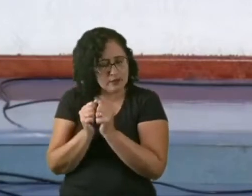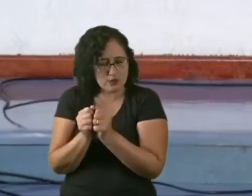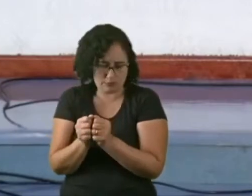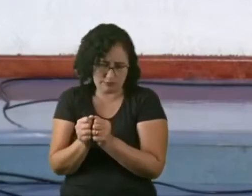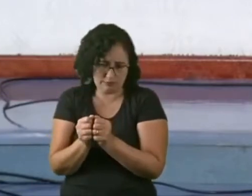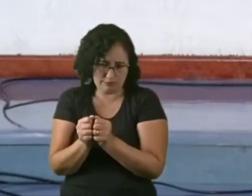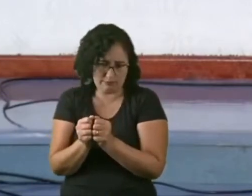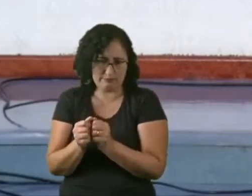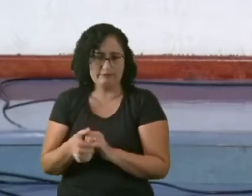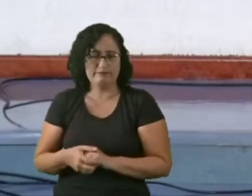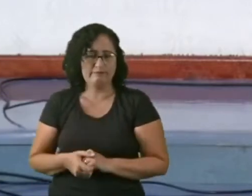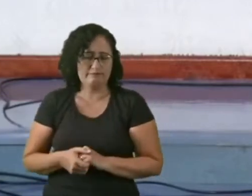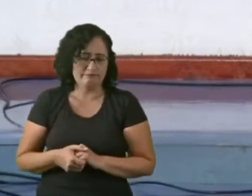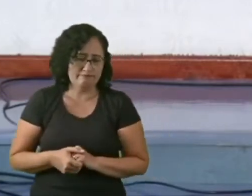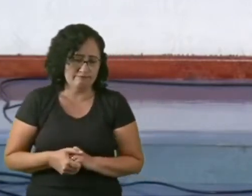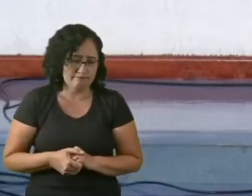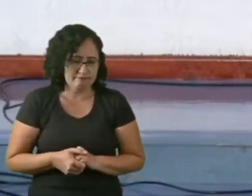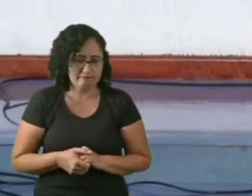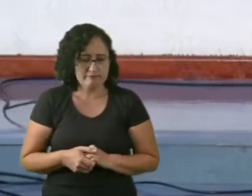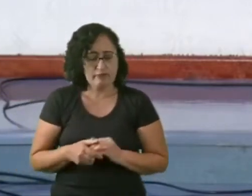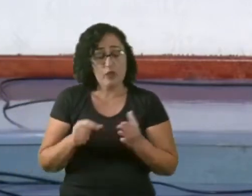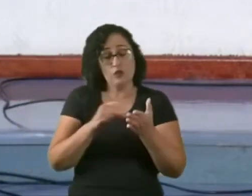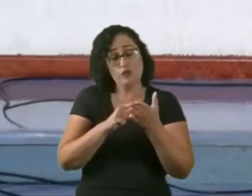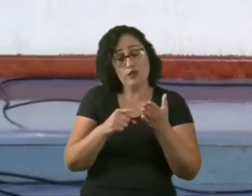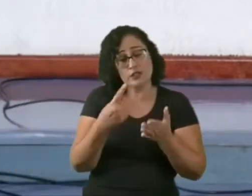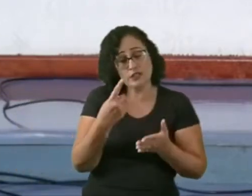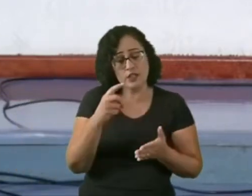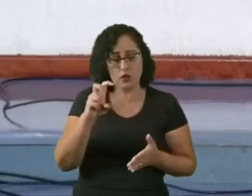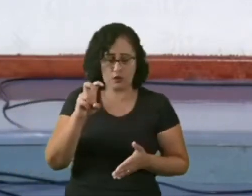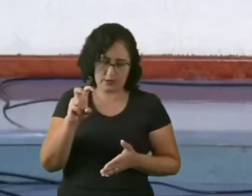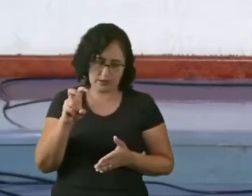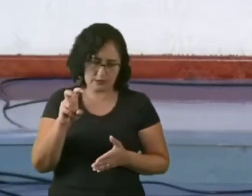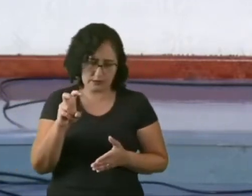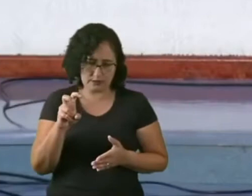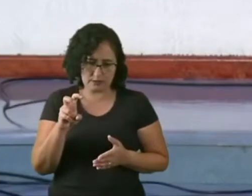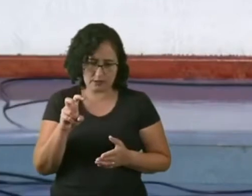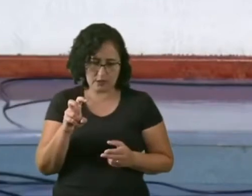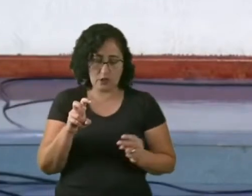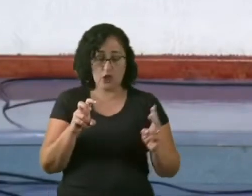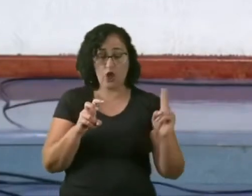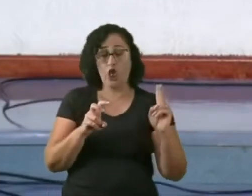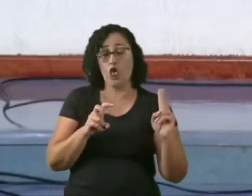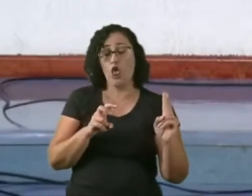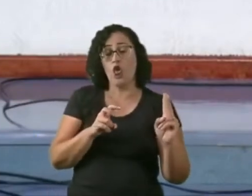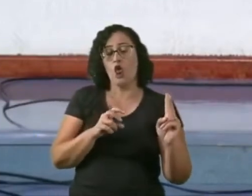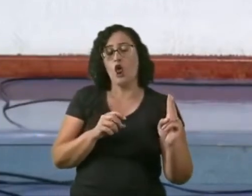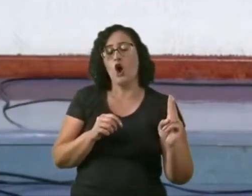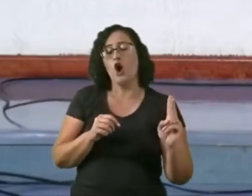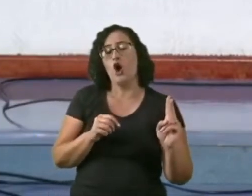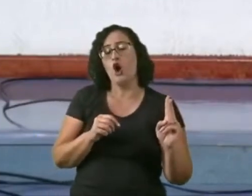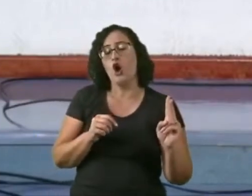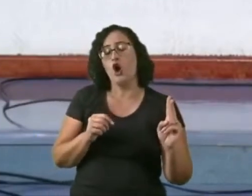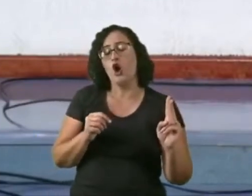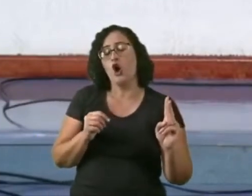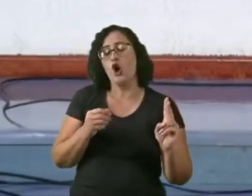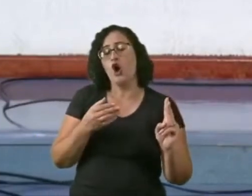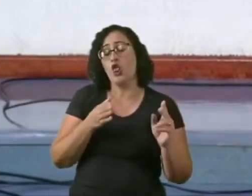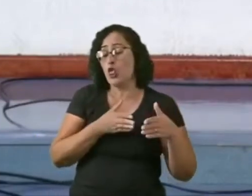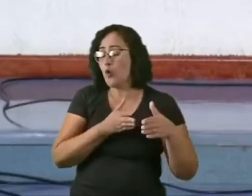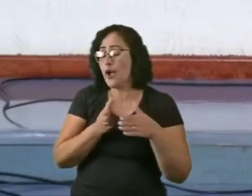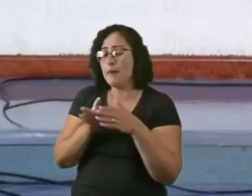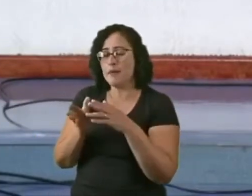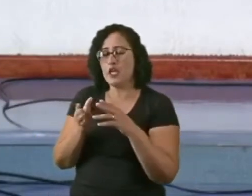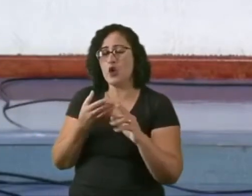Só destacando o versículo 15. Enquanto conversavam e discutiam, o próprio Jesus se aproximou